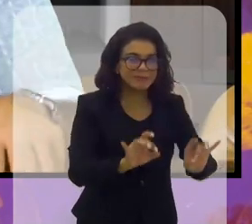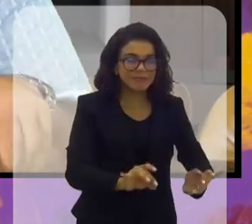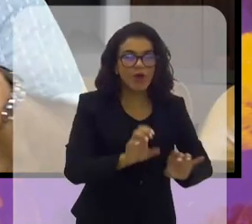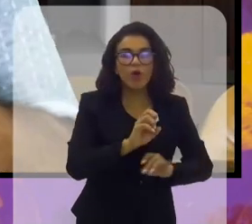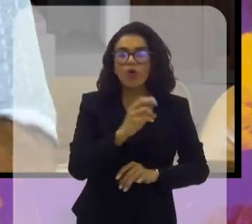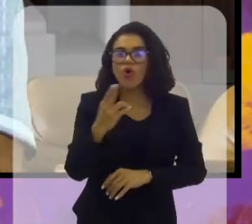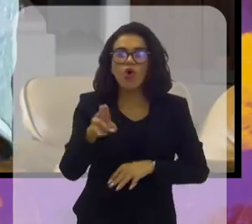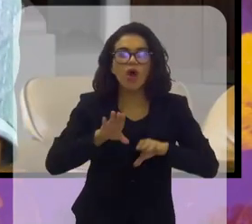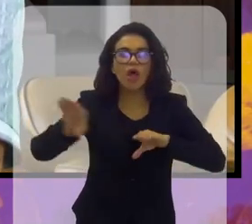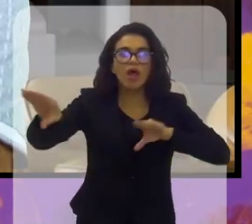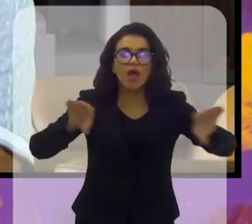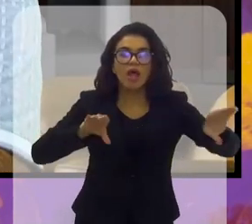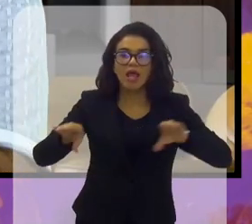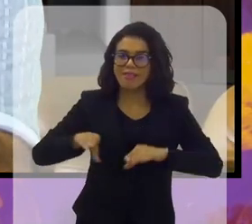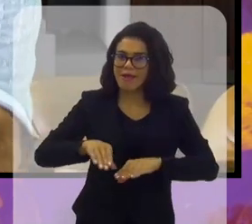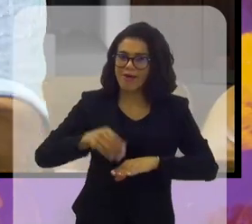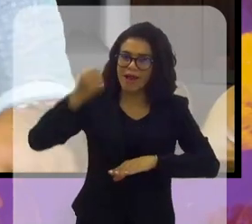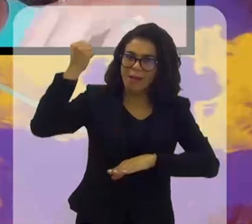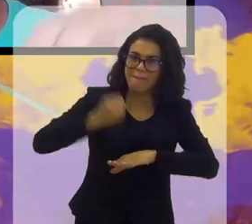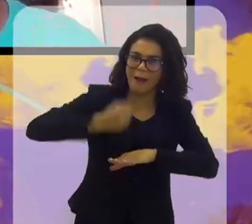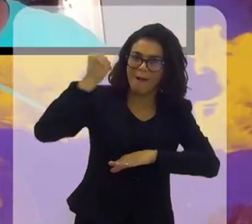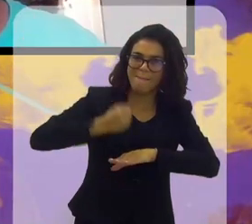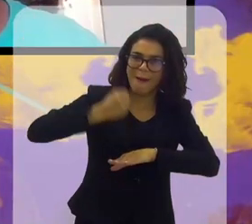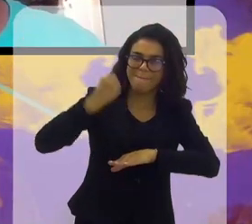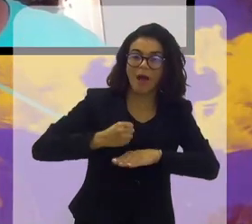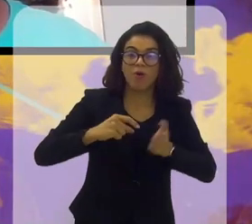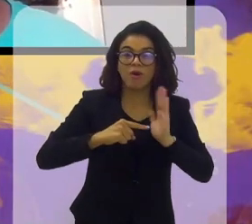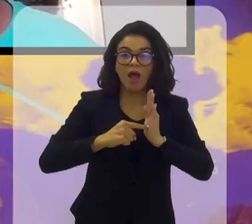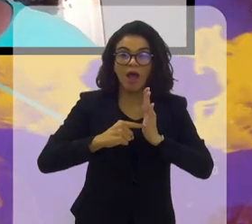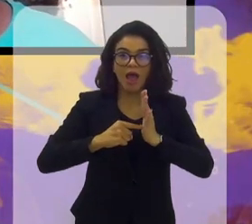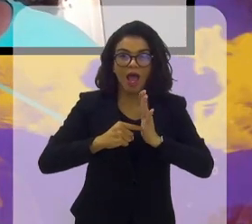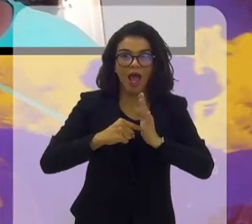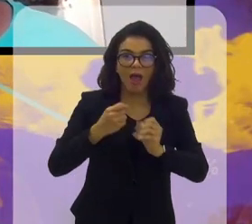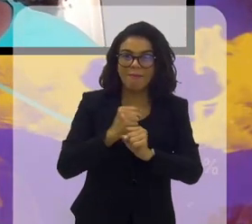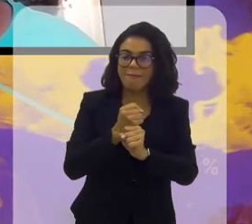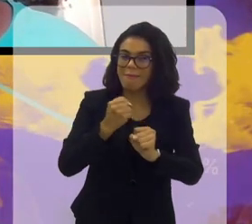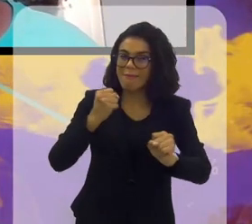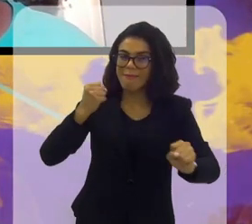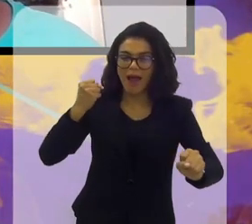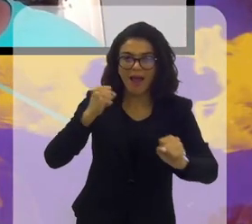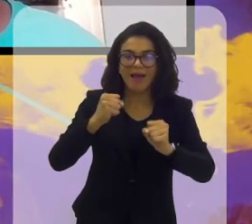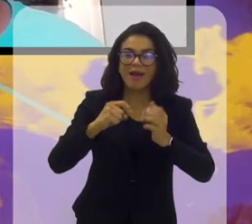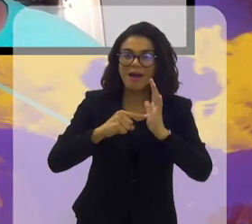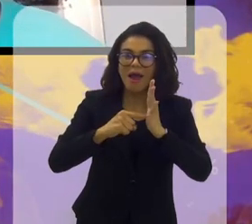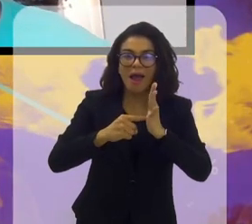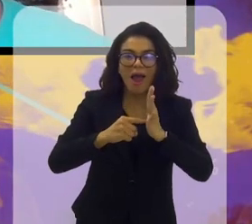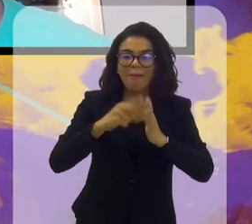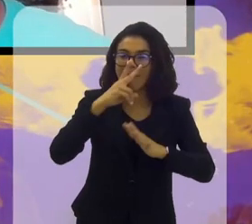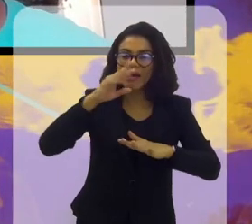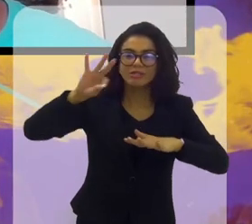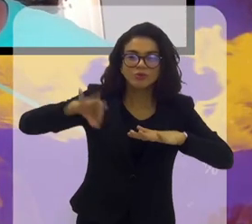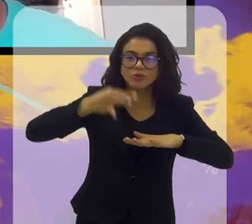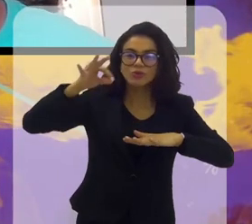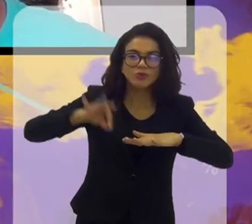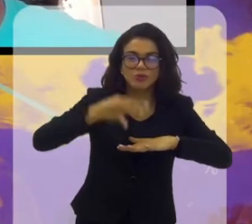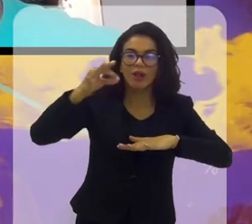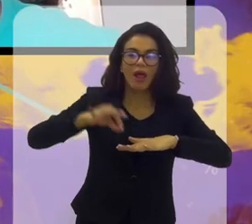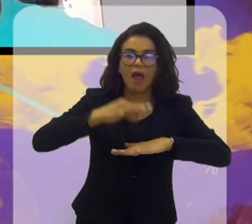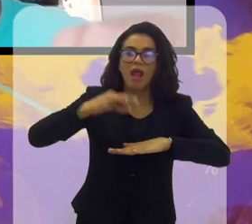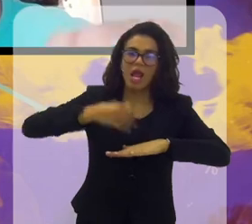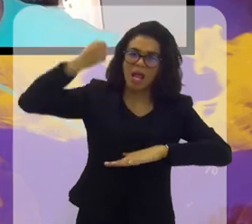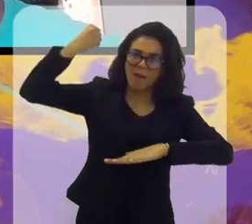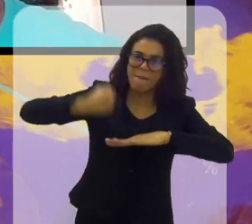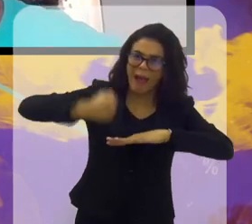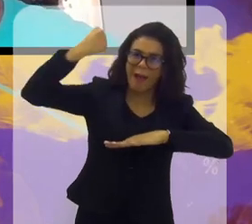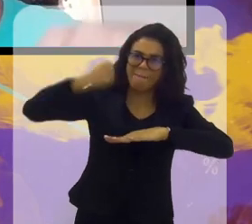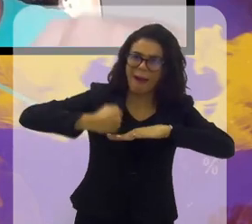é espalhado Ele é cravado no solo pelo com uma perímetro máquina ali? gigante. É uma máquina gigante, parece uma máquina de costurar,